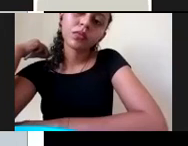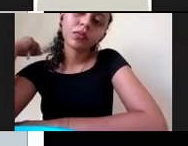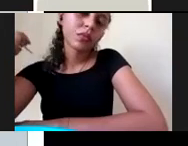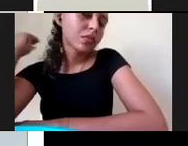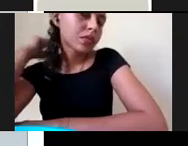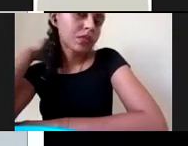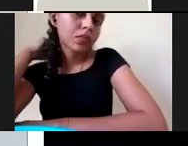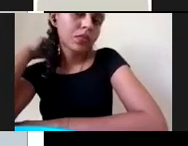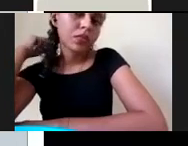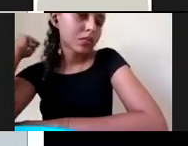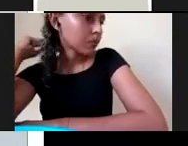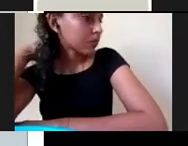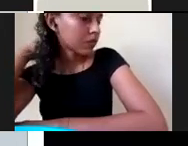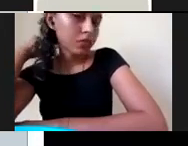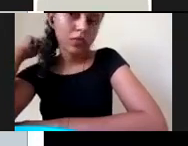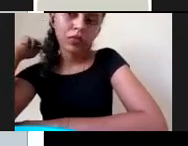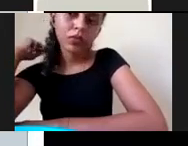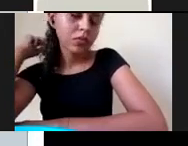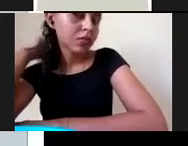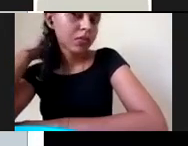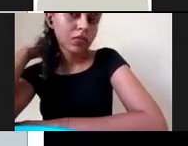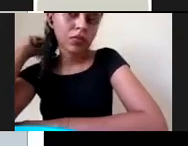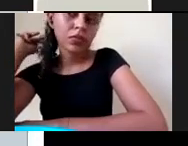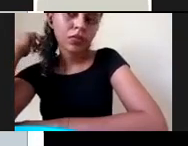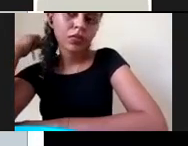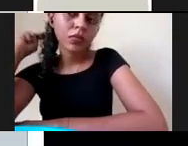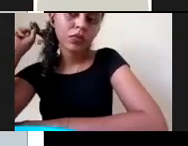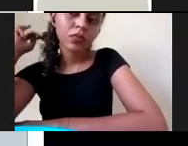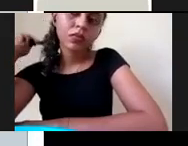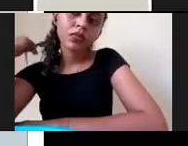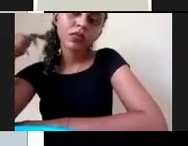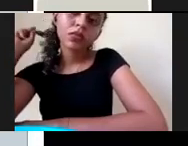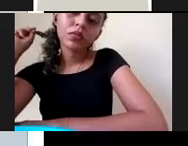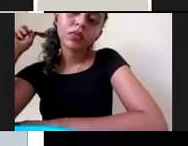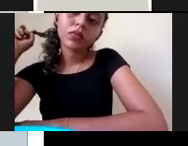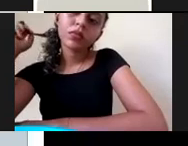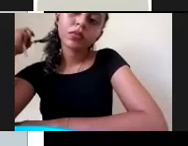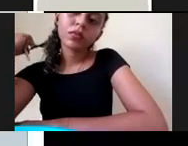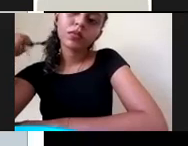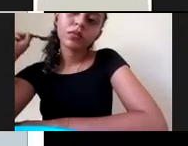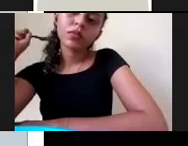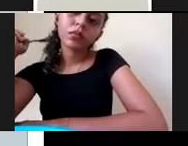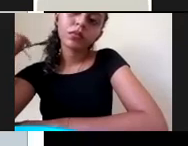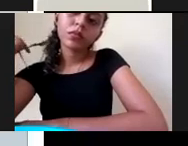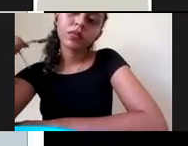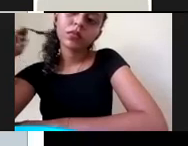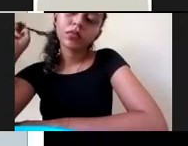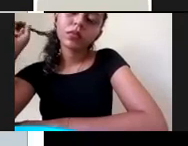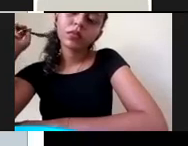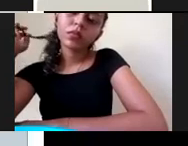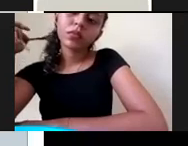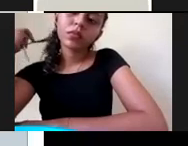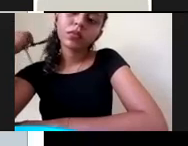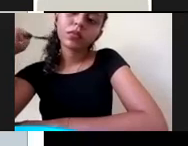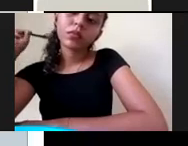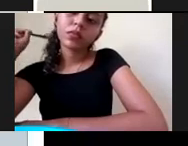Porque existem doenças que a pupila do paciente vai ser dilatada. E uma delas é